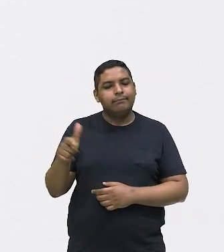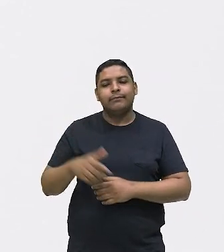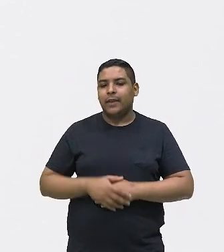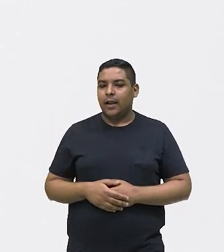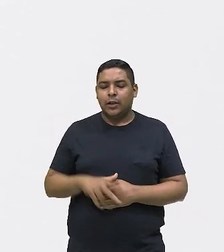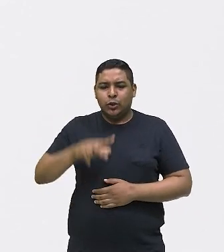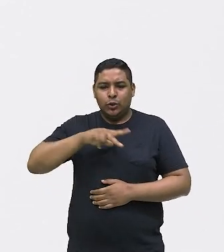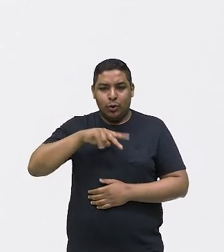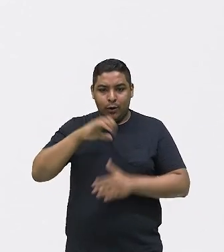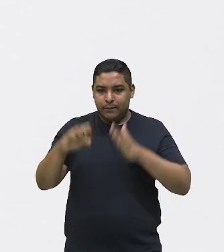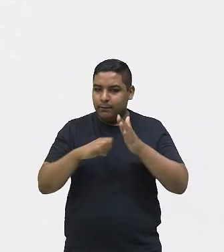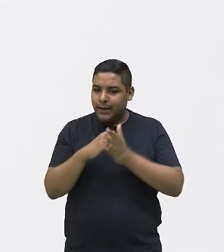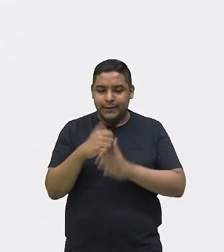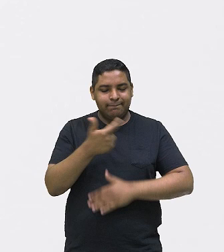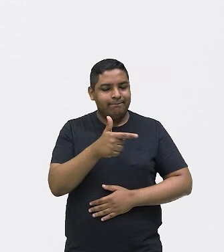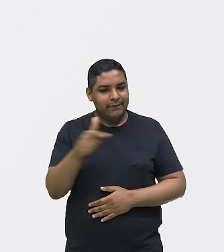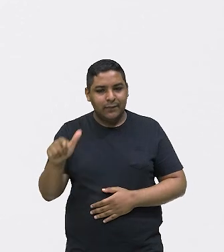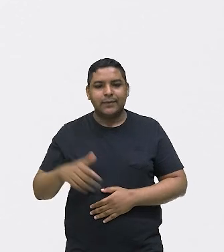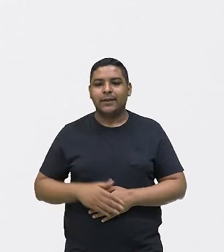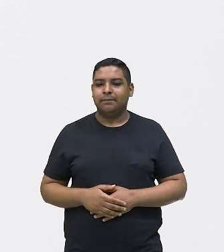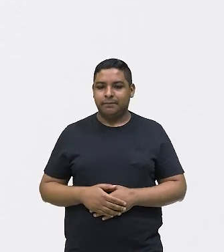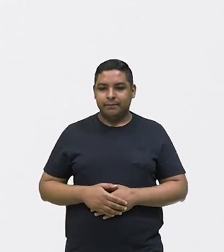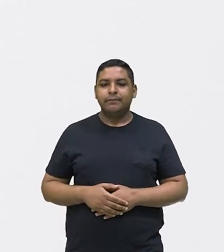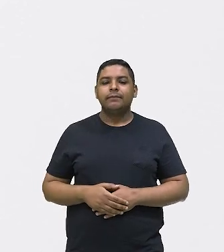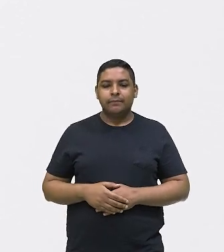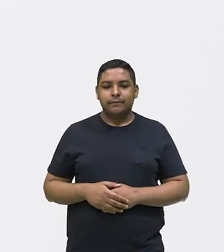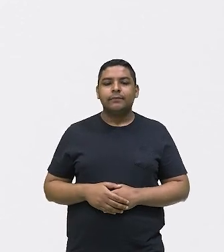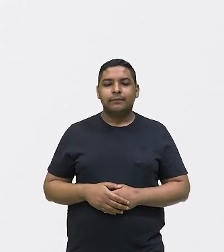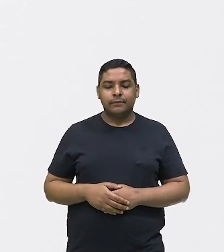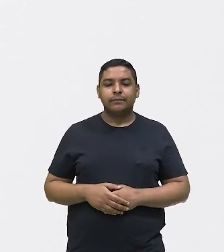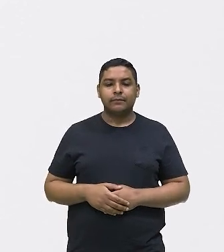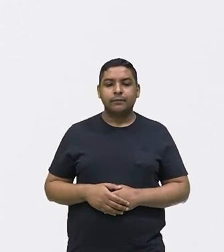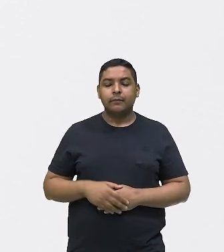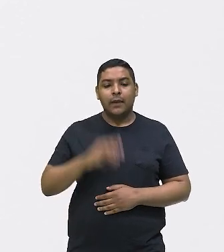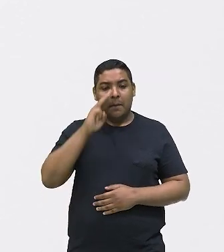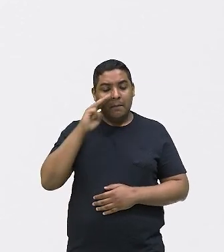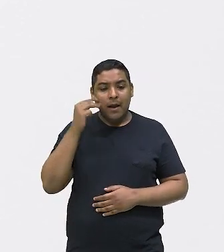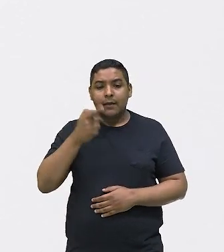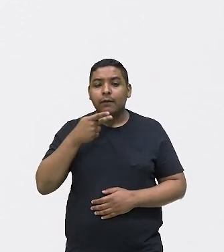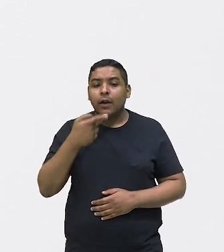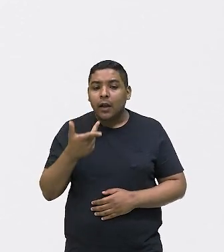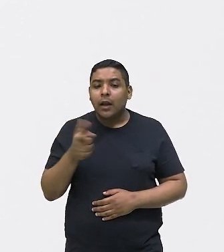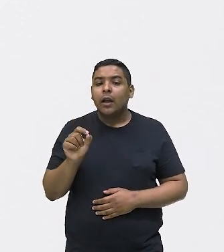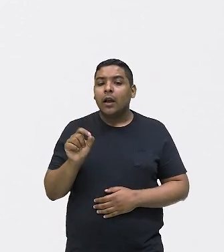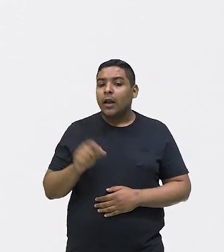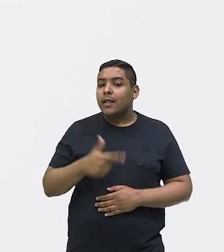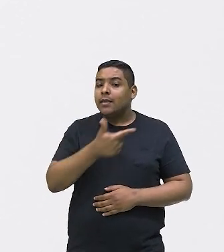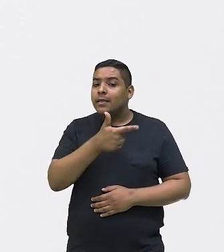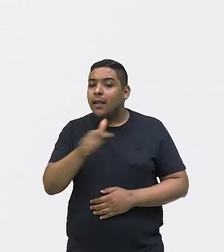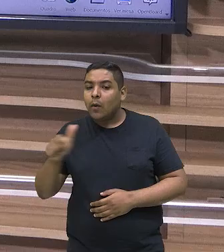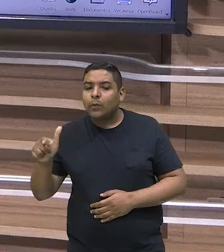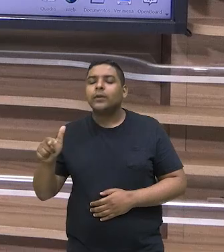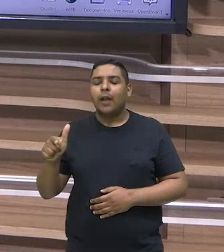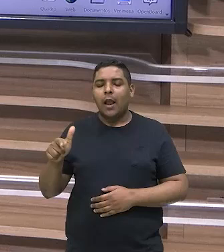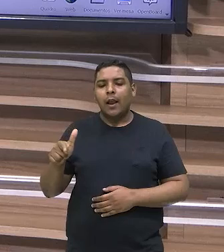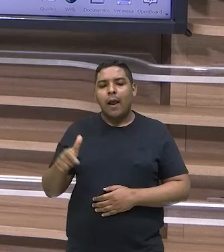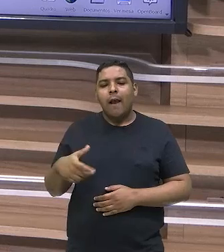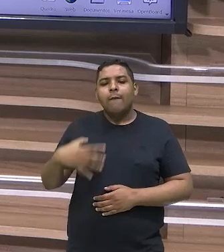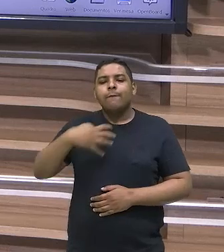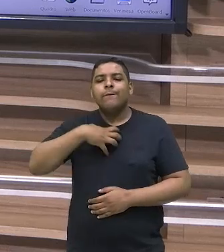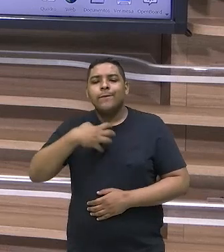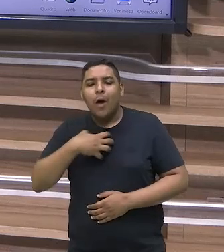isso são despossuídos, como diz Marx, dos meios de produção. É